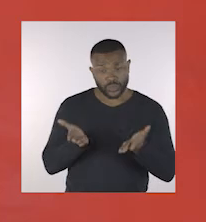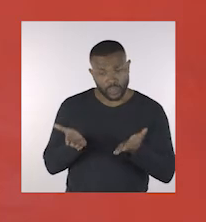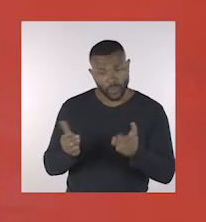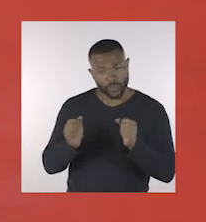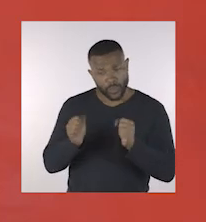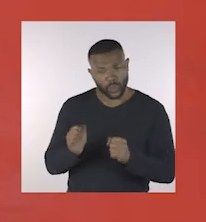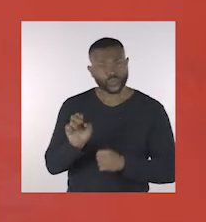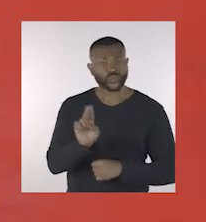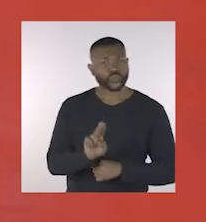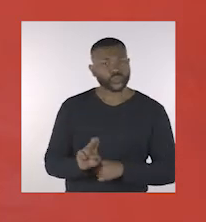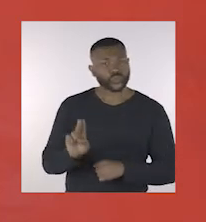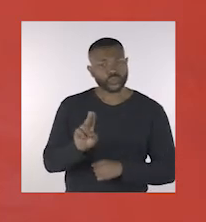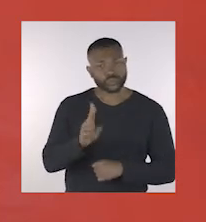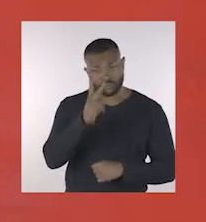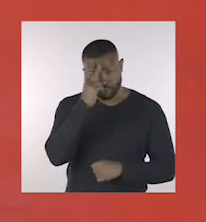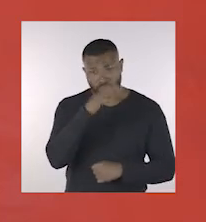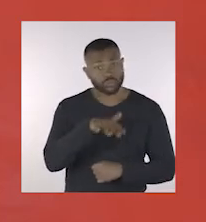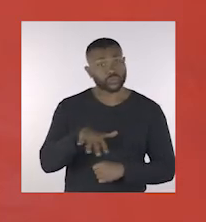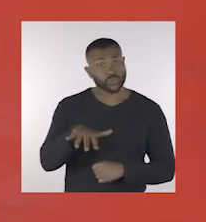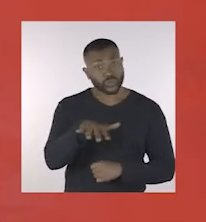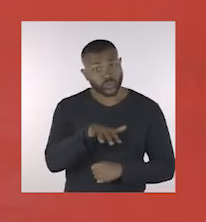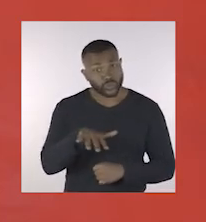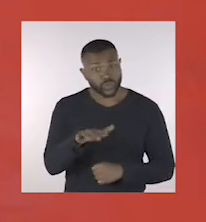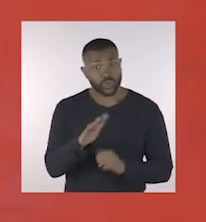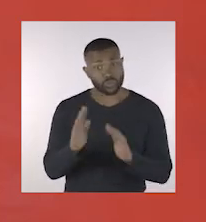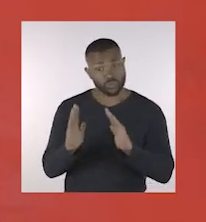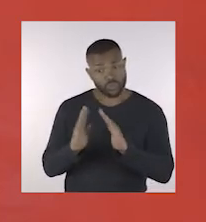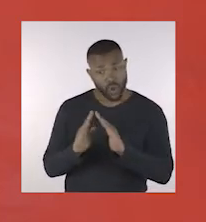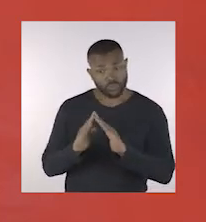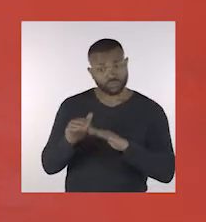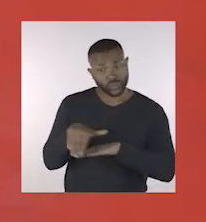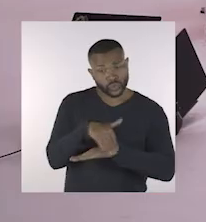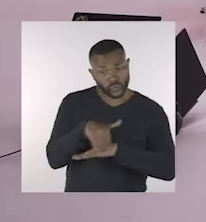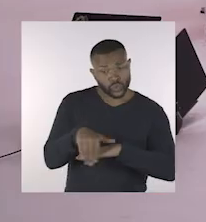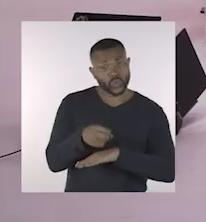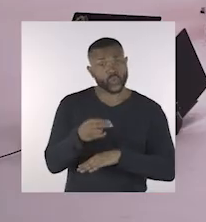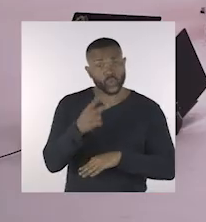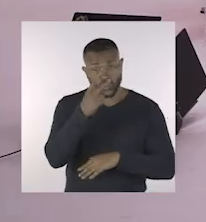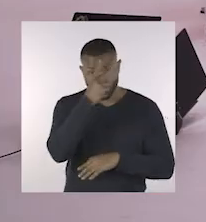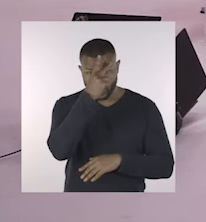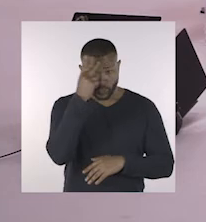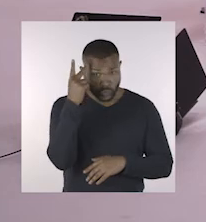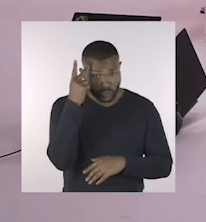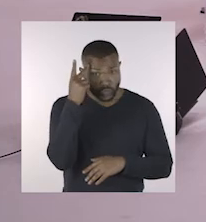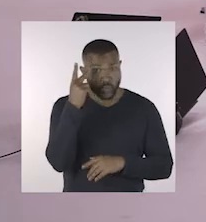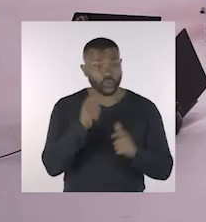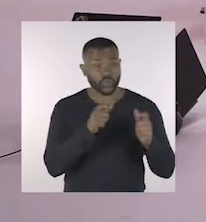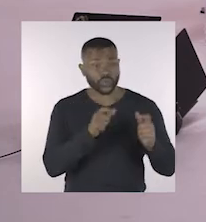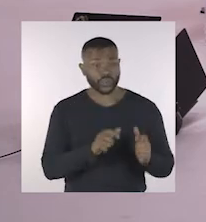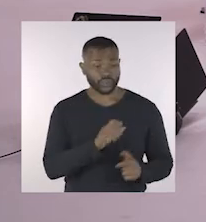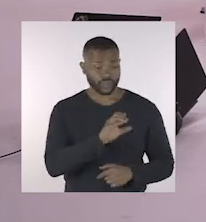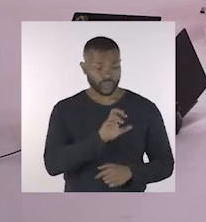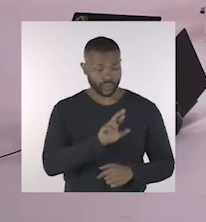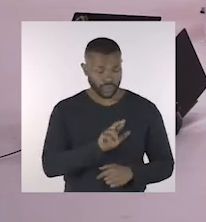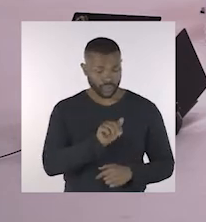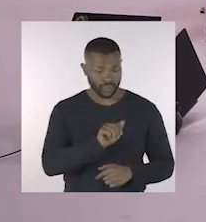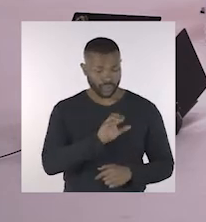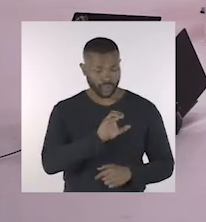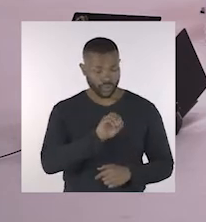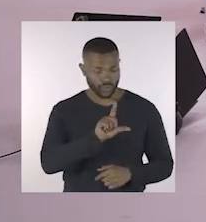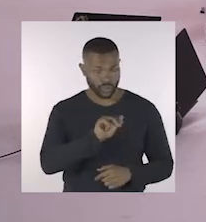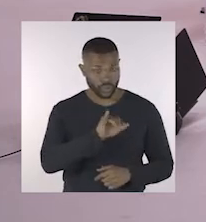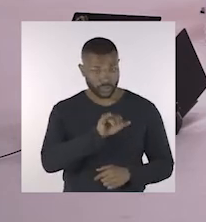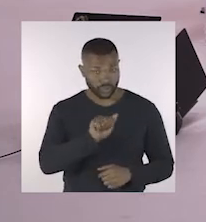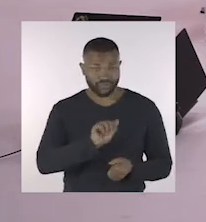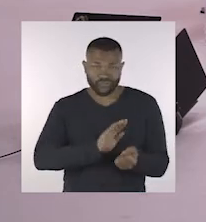permitir que seja ocupado por por essas pessoas tanto moradores em situação de rua como o pessoal que da Cracolândia